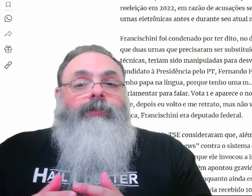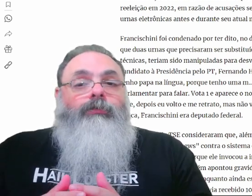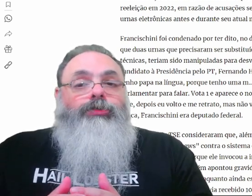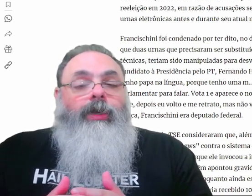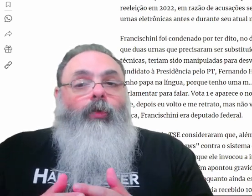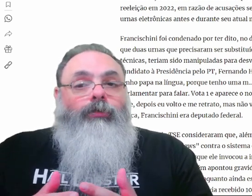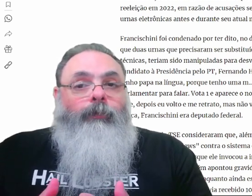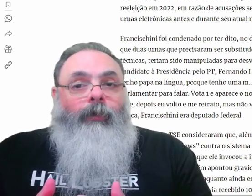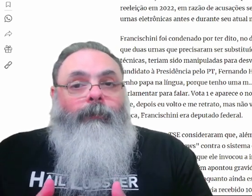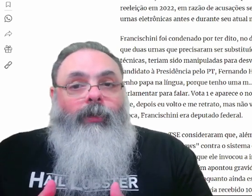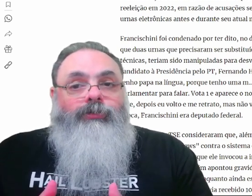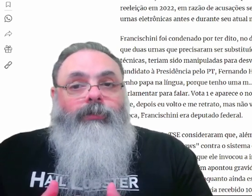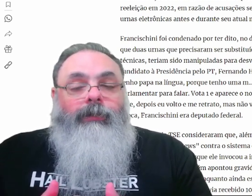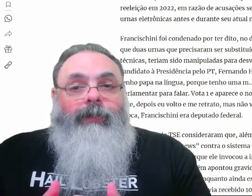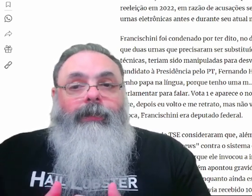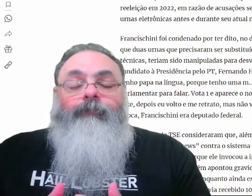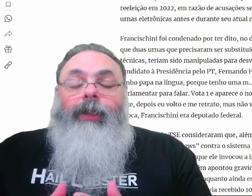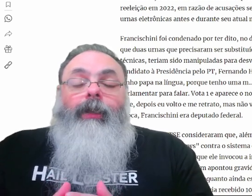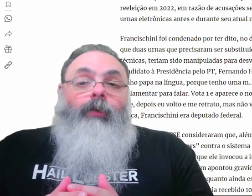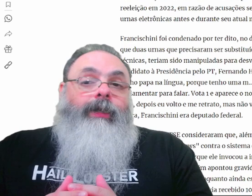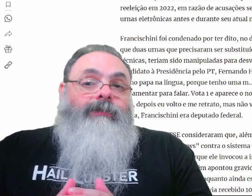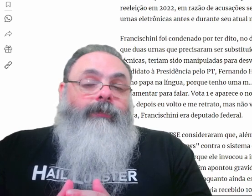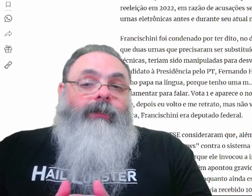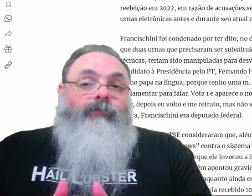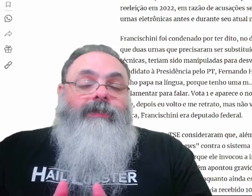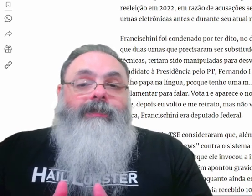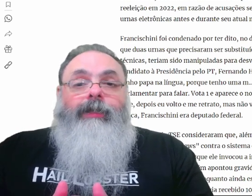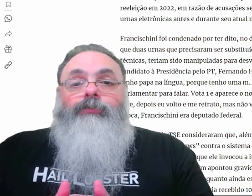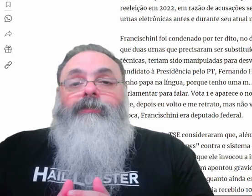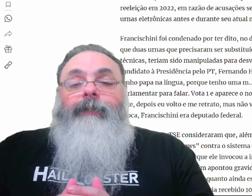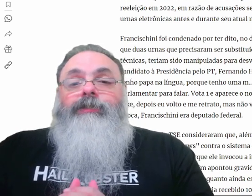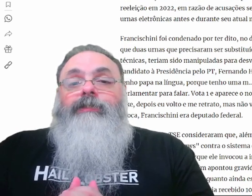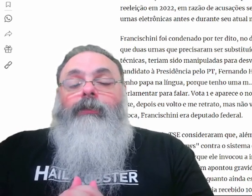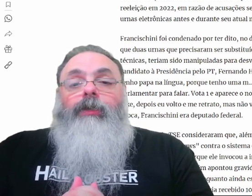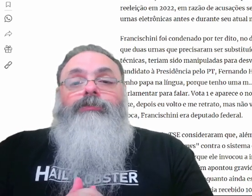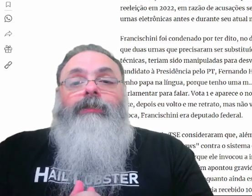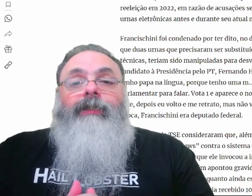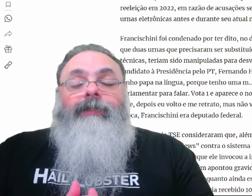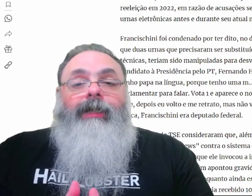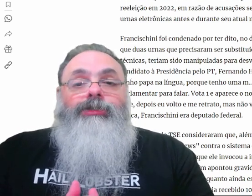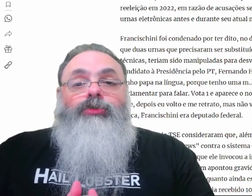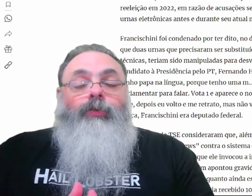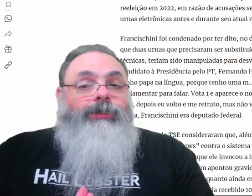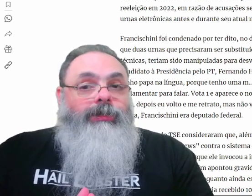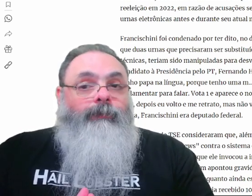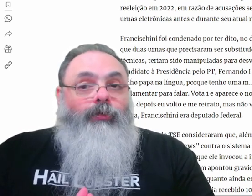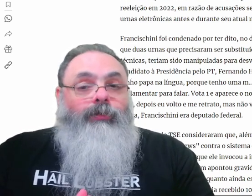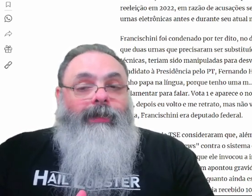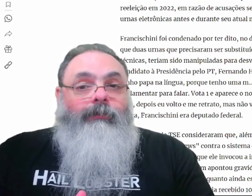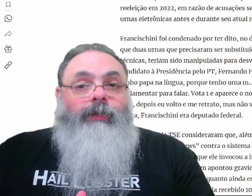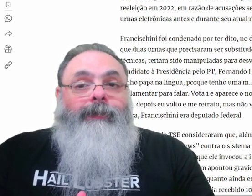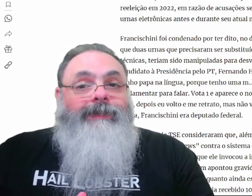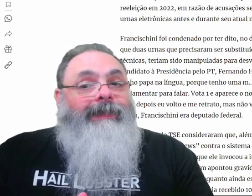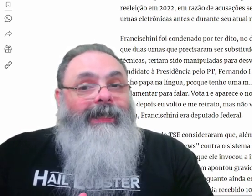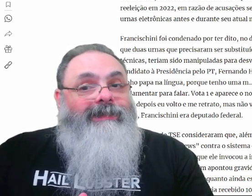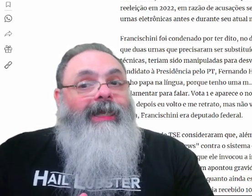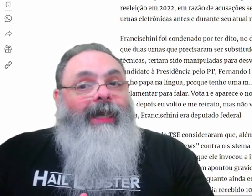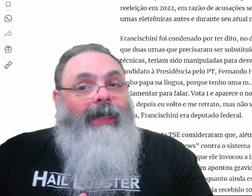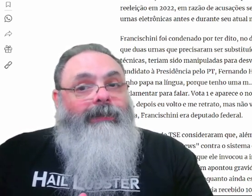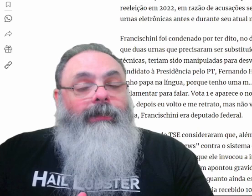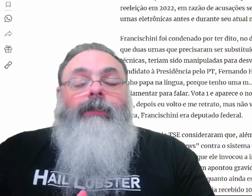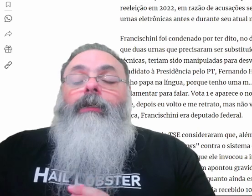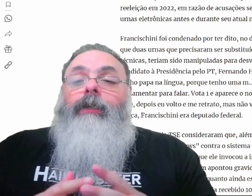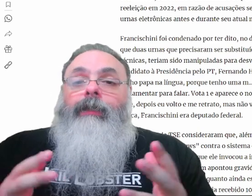então no final das contas não tinha outro propósito aquilo ali o que estou querendo fazer é justamente esse negócio de tentar dissuadir bolsonaro de